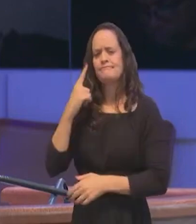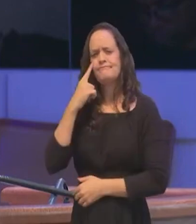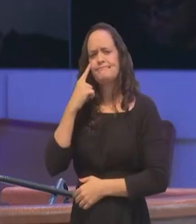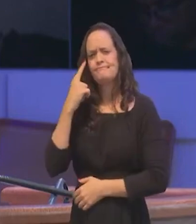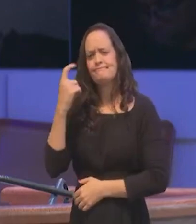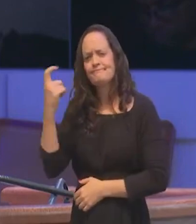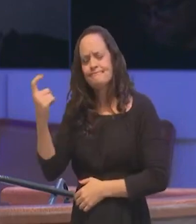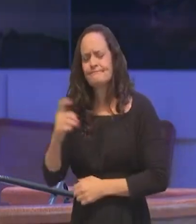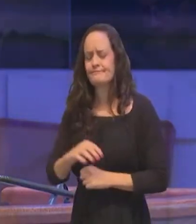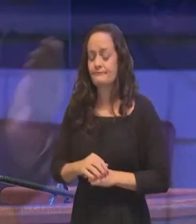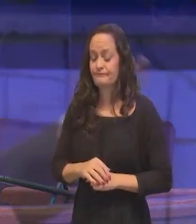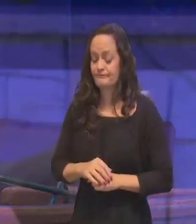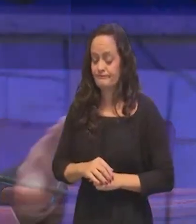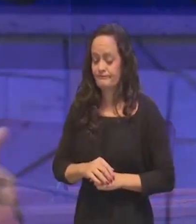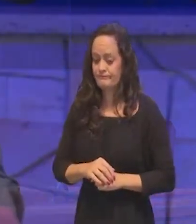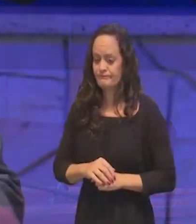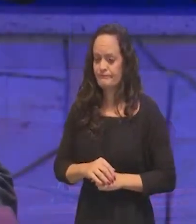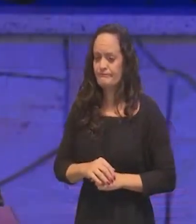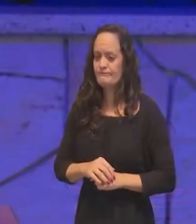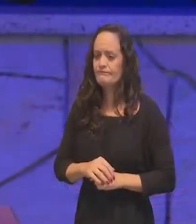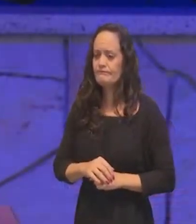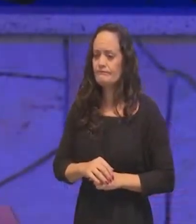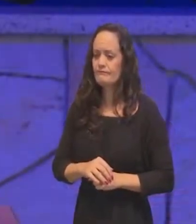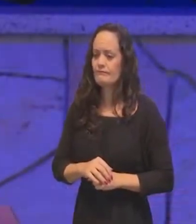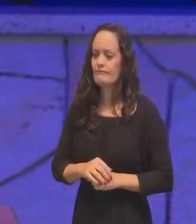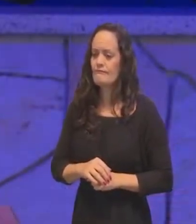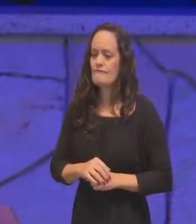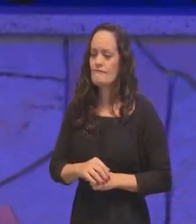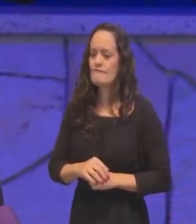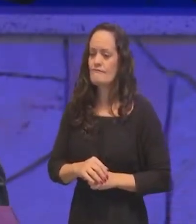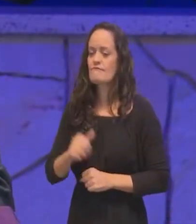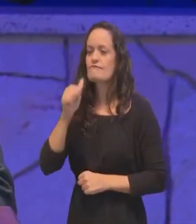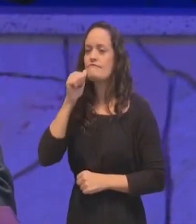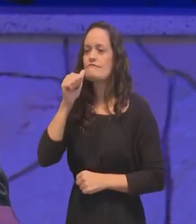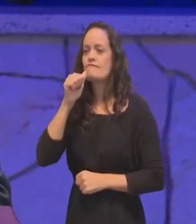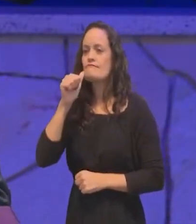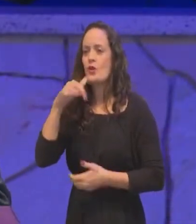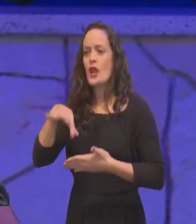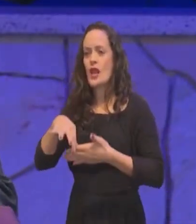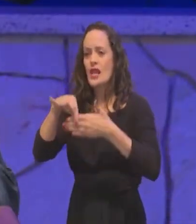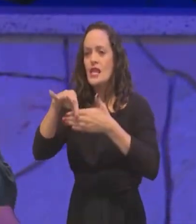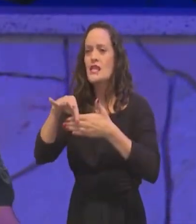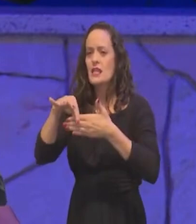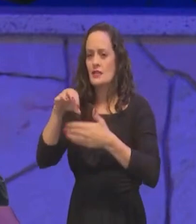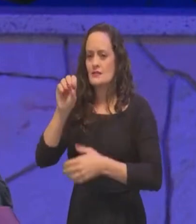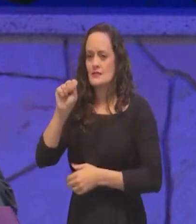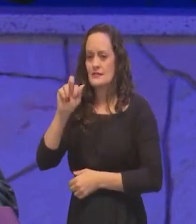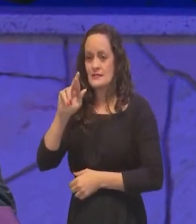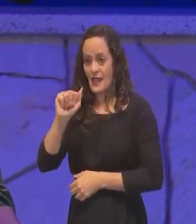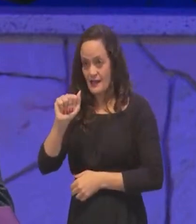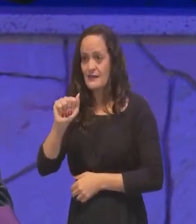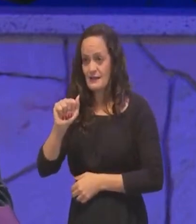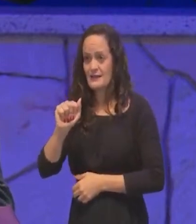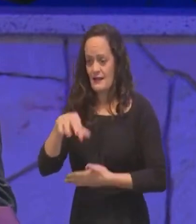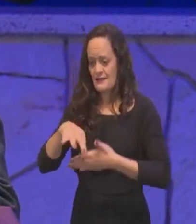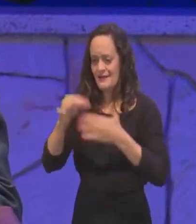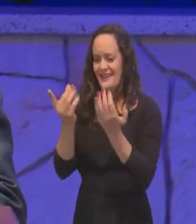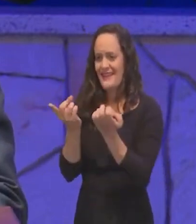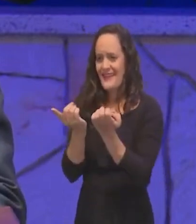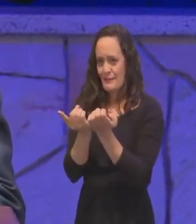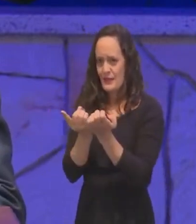que a nossa irmã responsável pela nossa escola dominical e as nossas tratativas